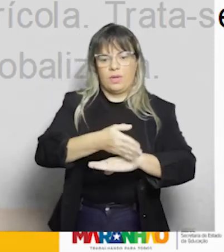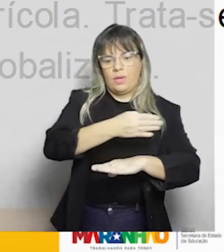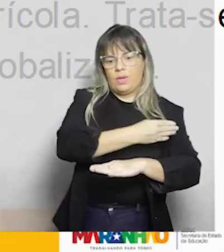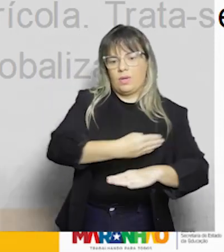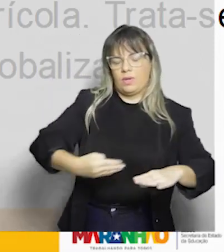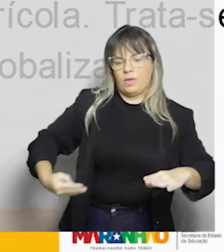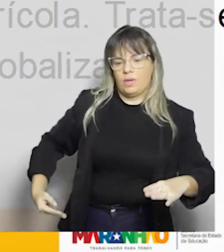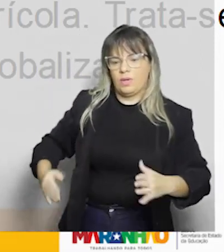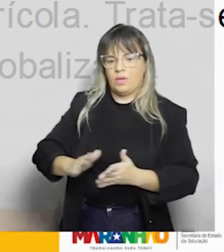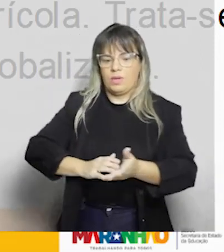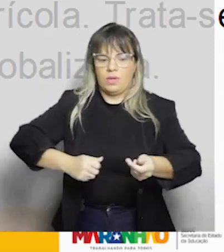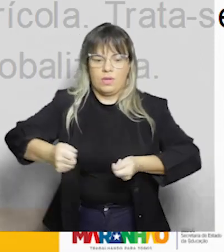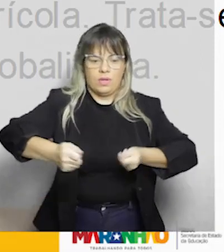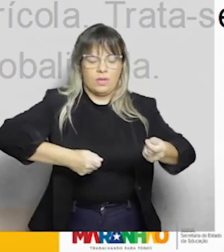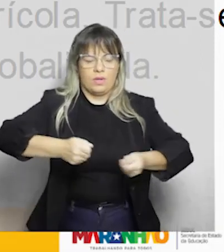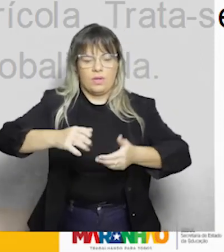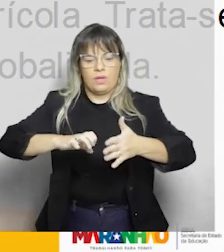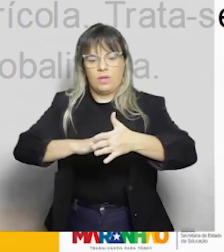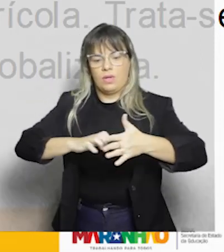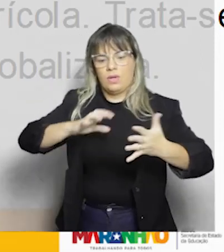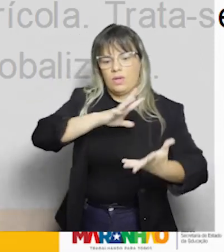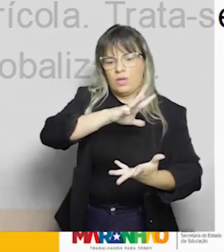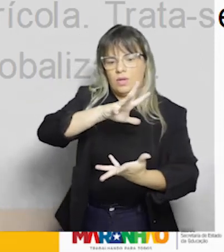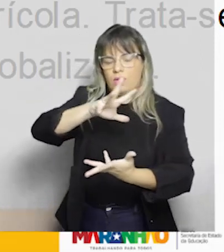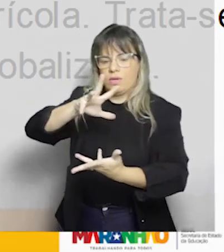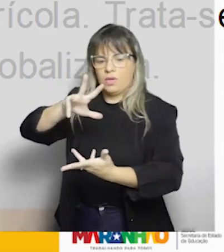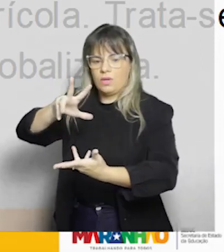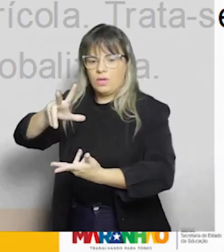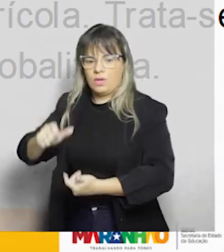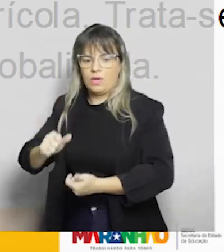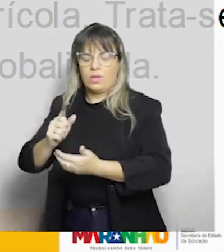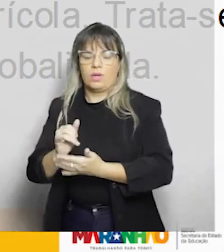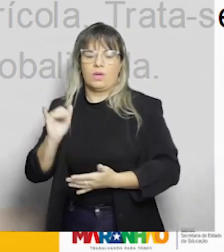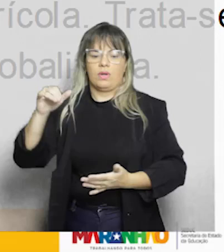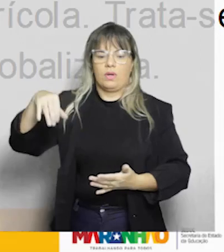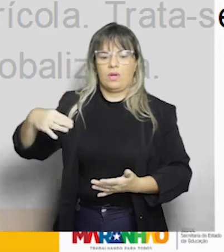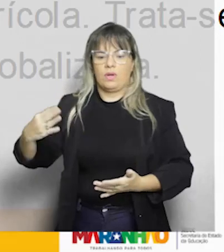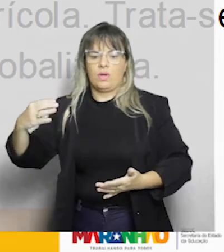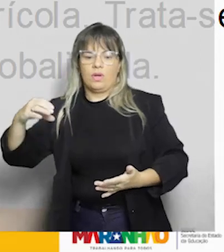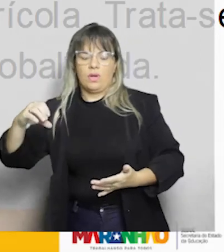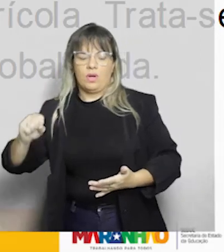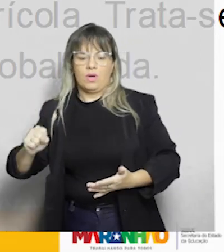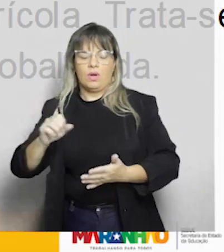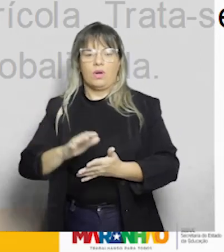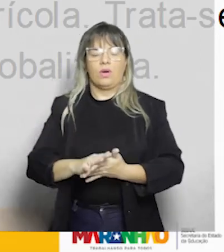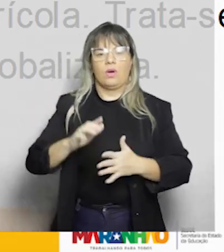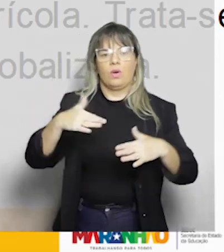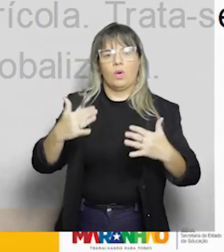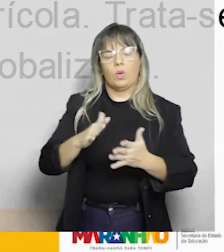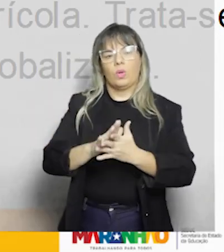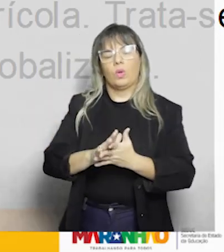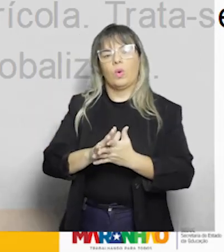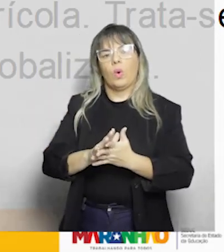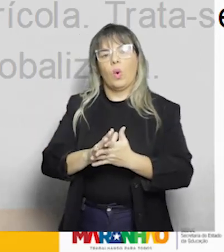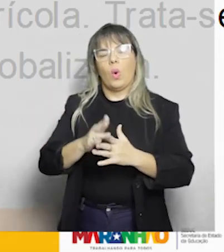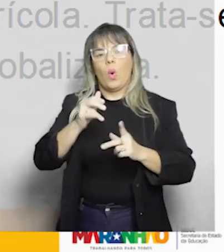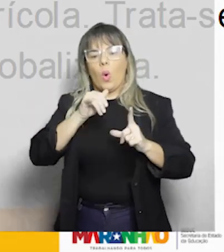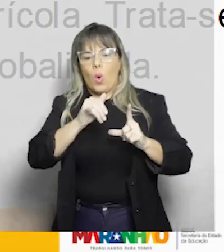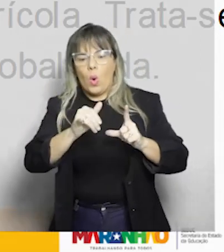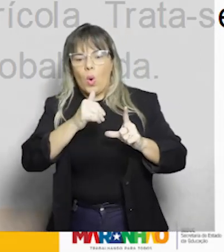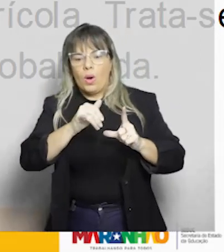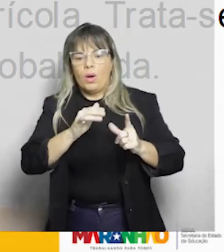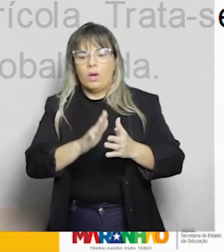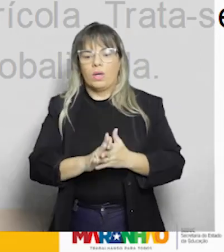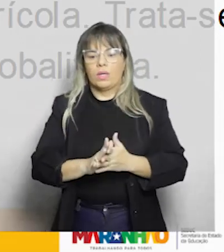maior regulação de empresas mundiais de insumos e comércio agrícola. Ou seja, nós tivemos aí o Brasil,